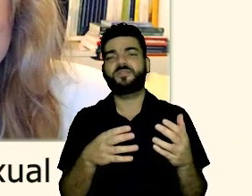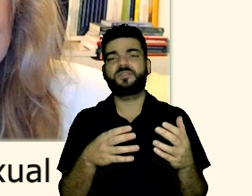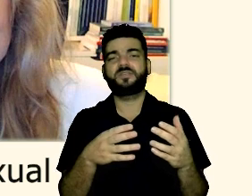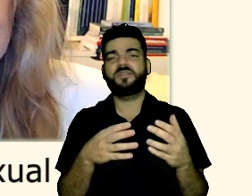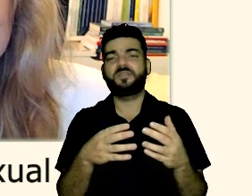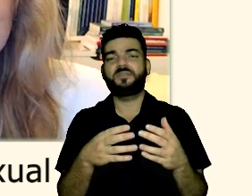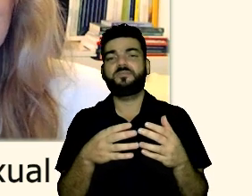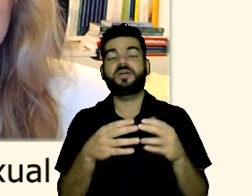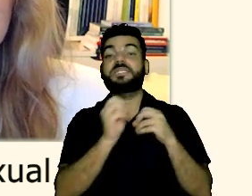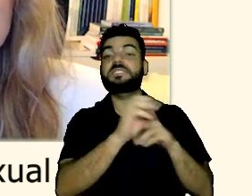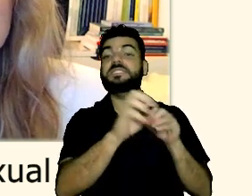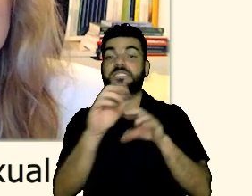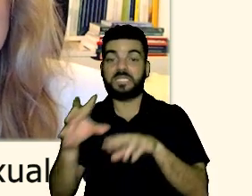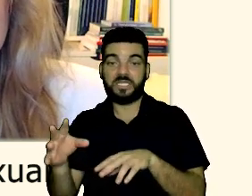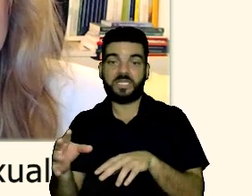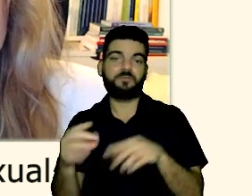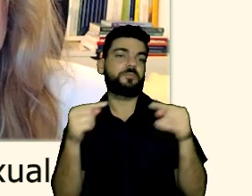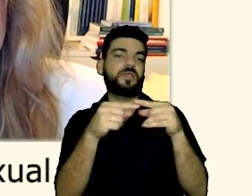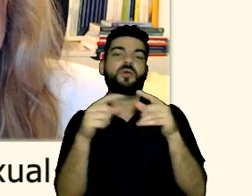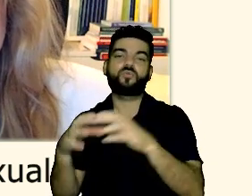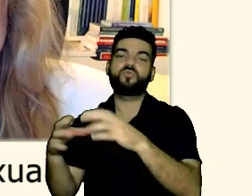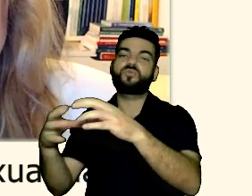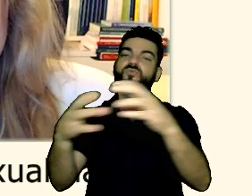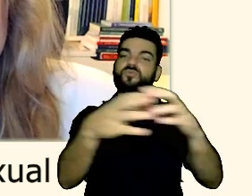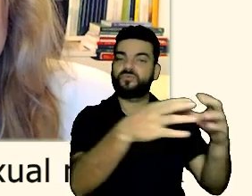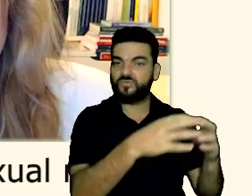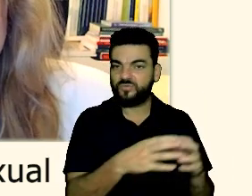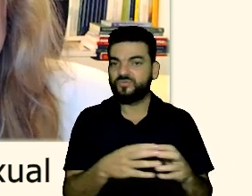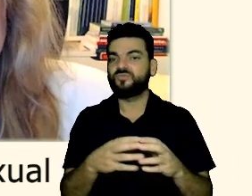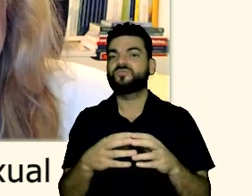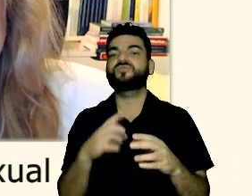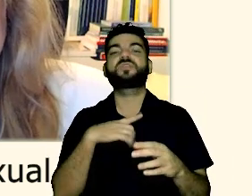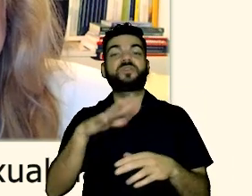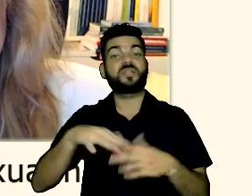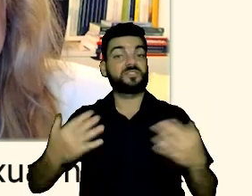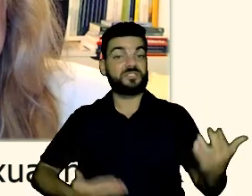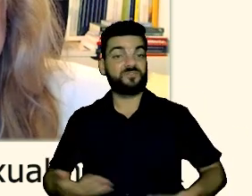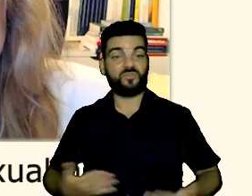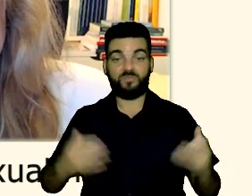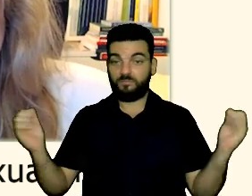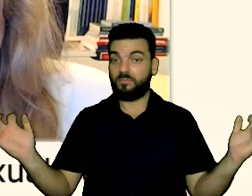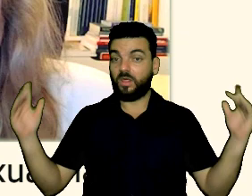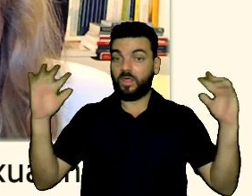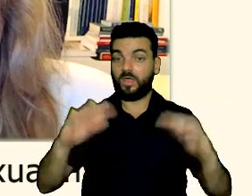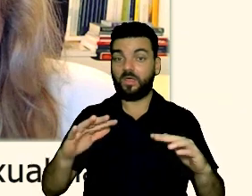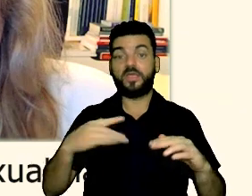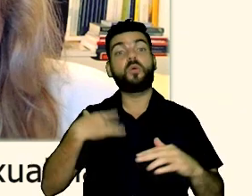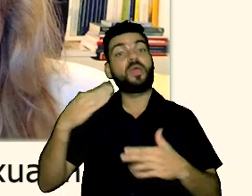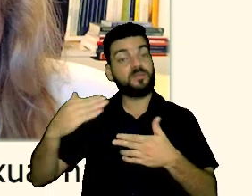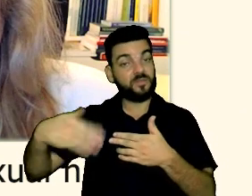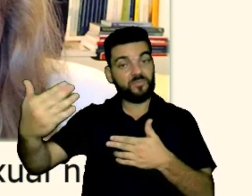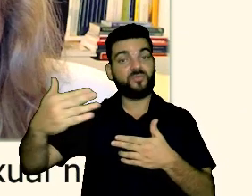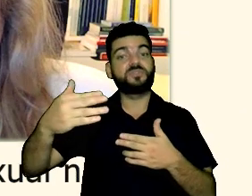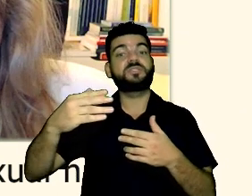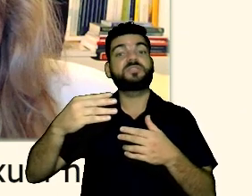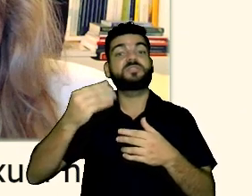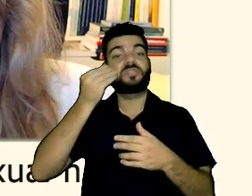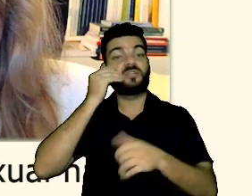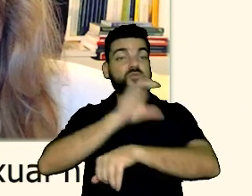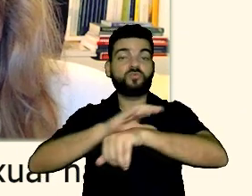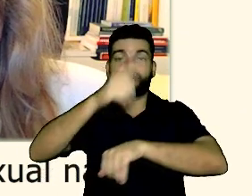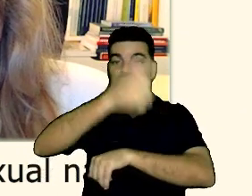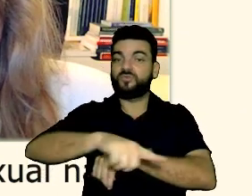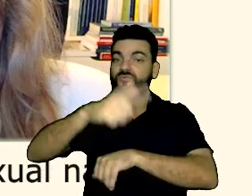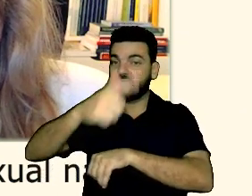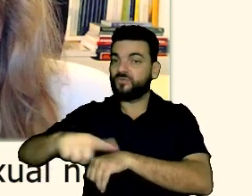CEAM, a gente já teve uma roda de conversa mais para a primeira parte do semestre, que foi muito